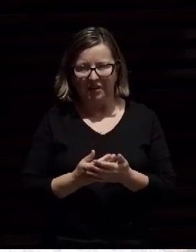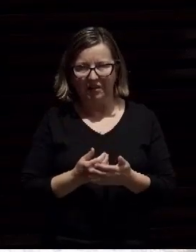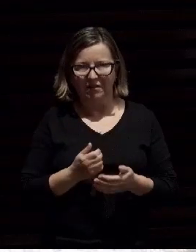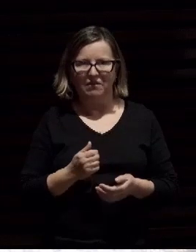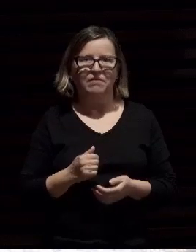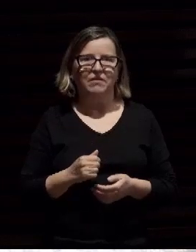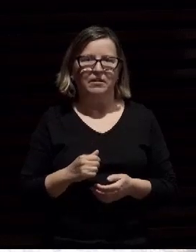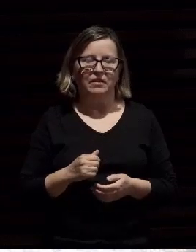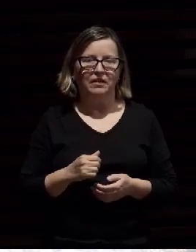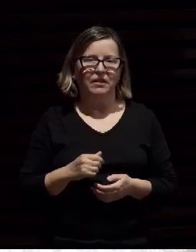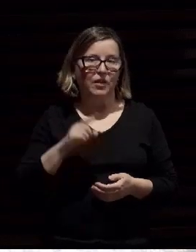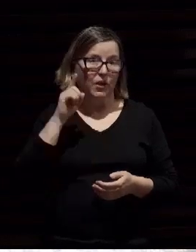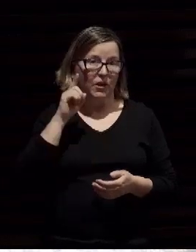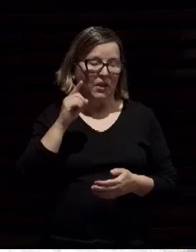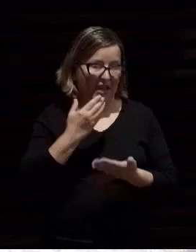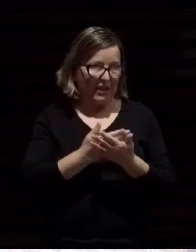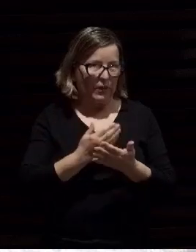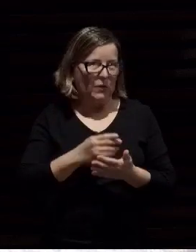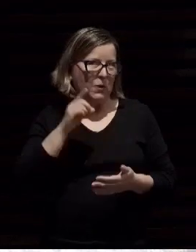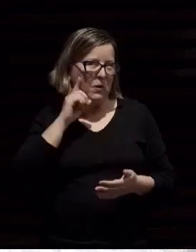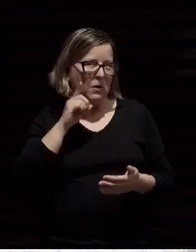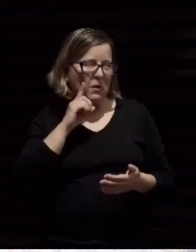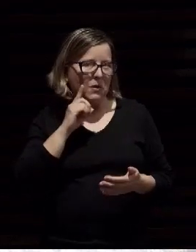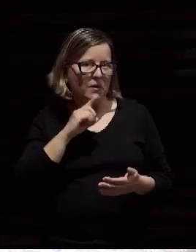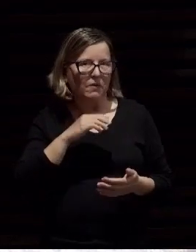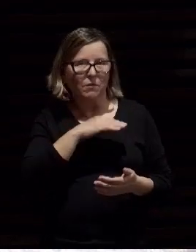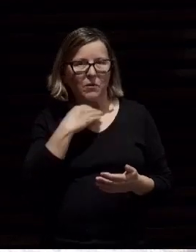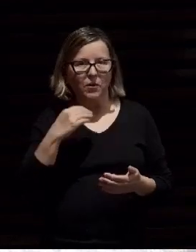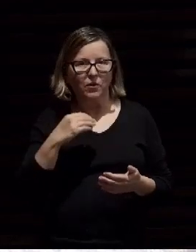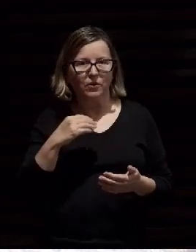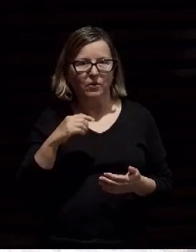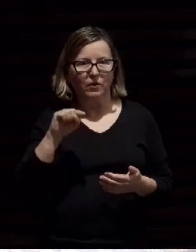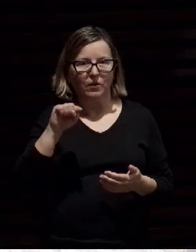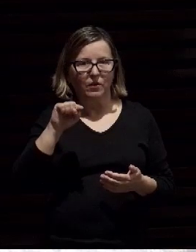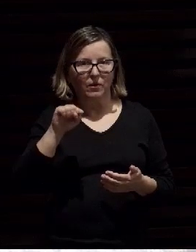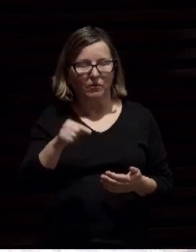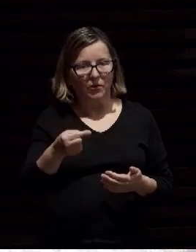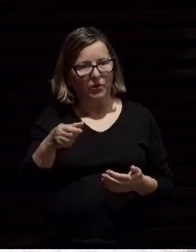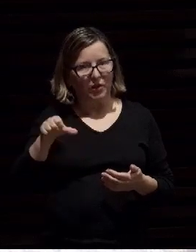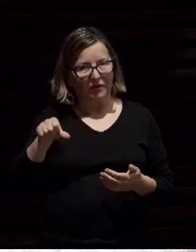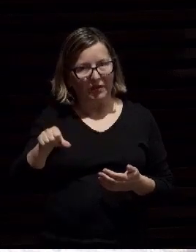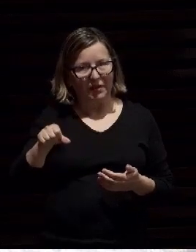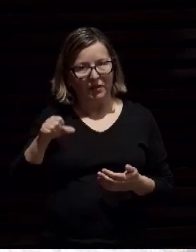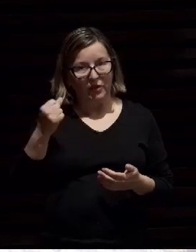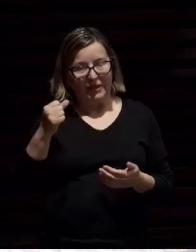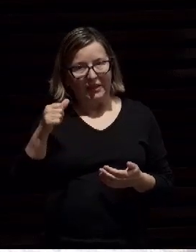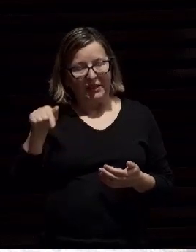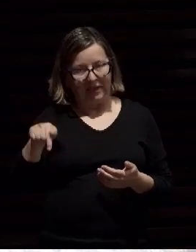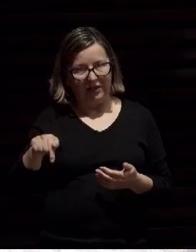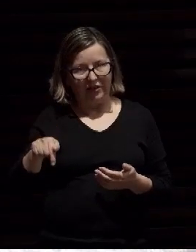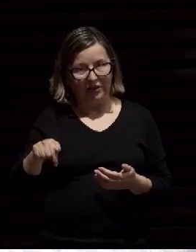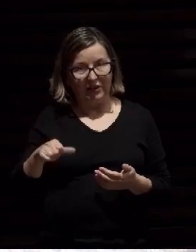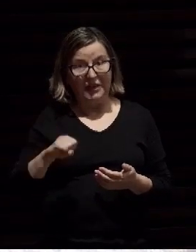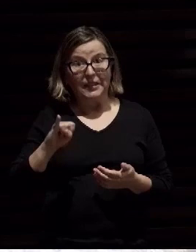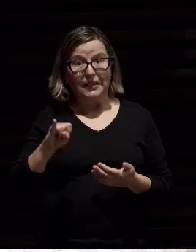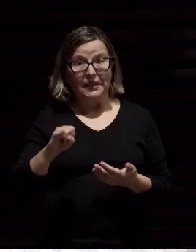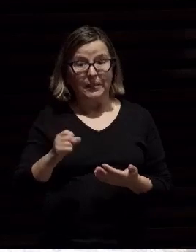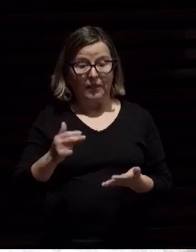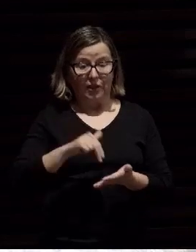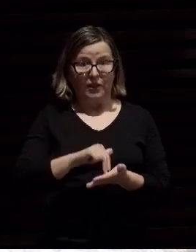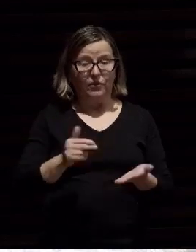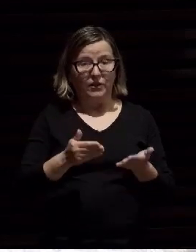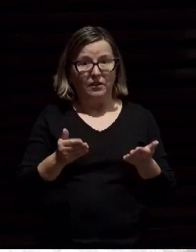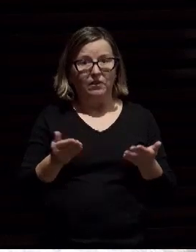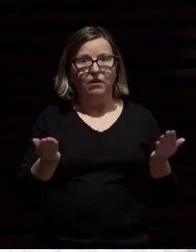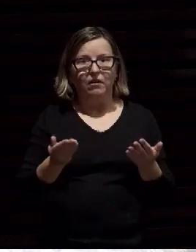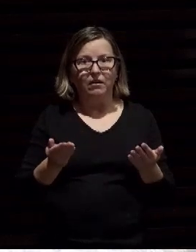Unidos, morreu em 87. Se ele ressuscitasse hoje, ele iria morrer de susto diante do que